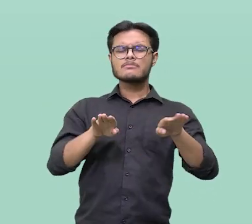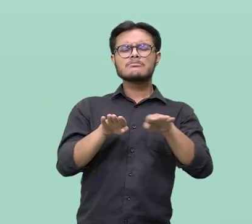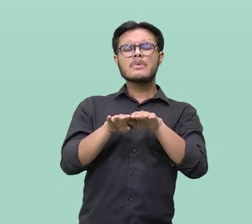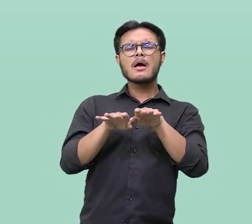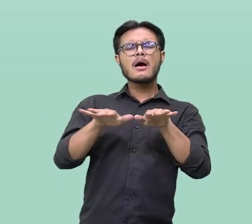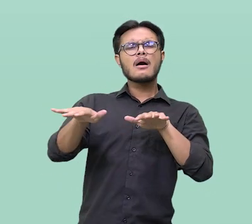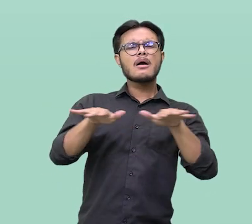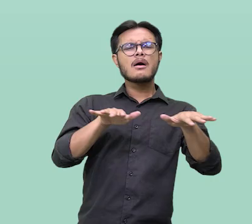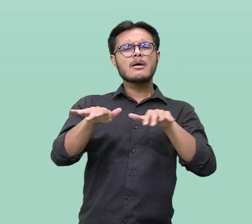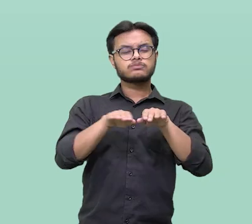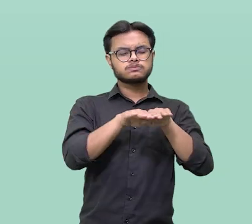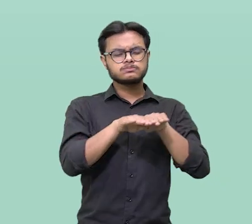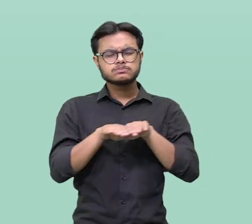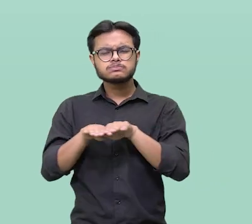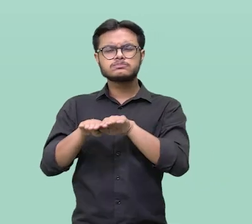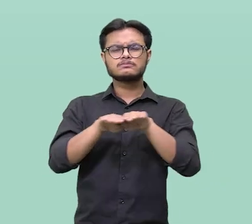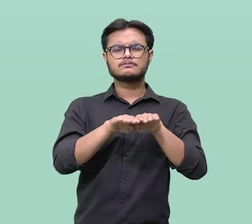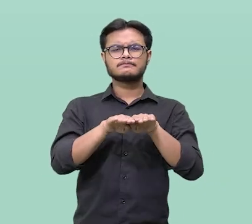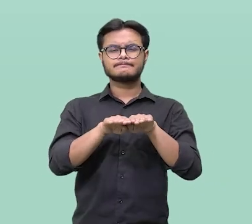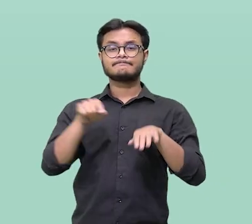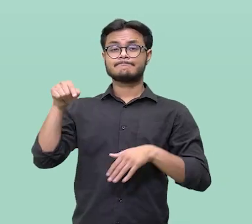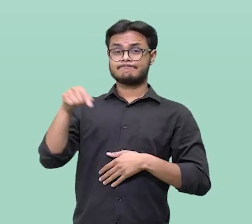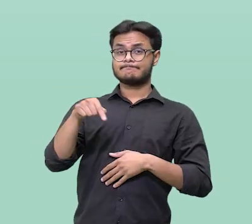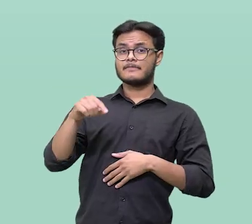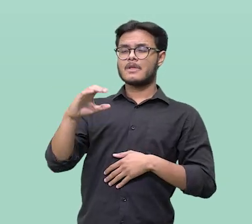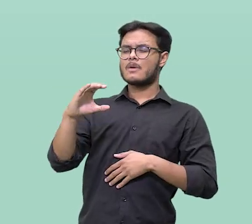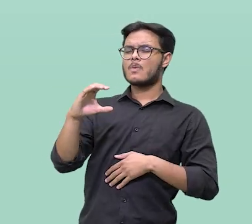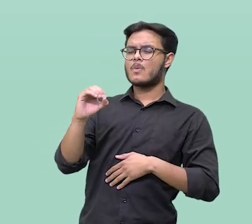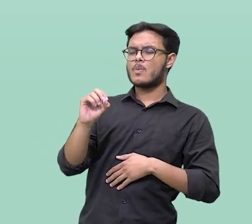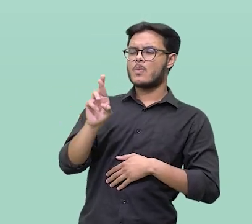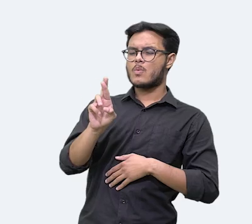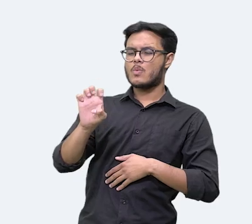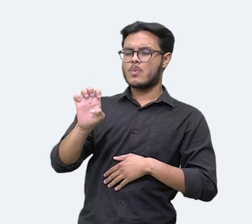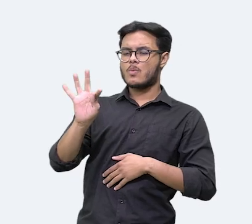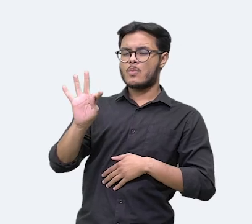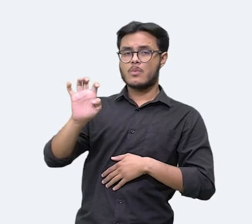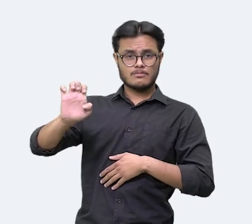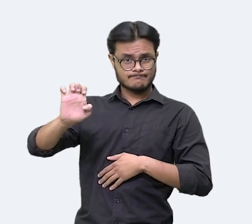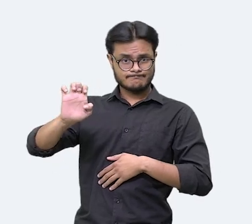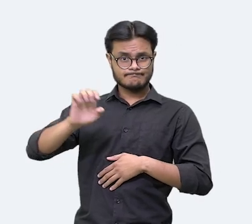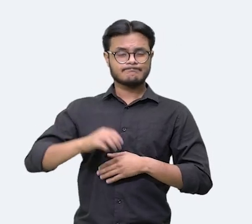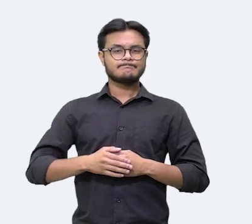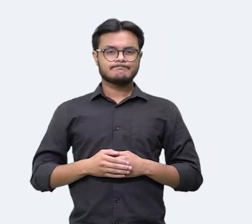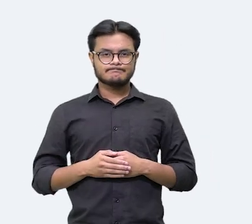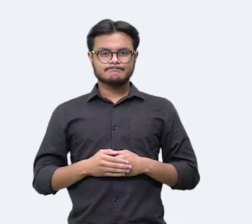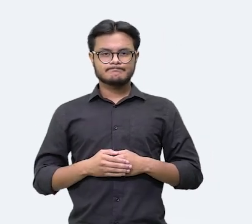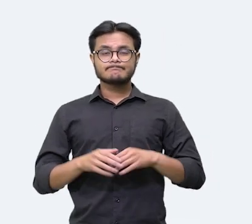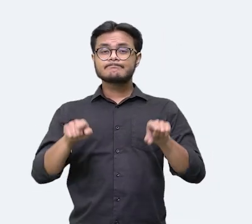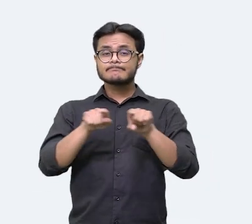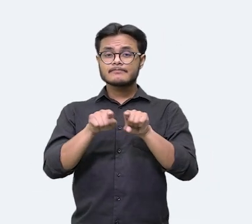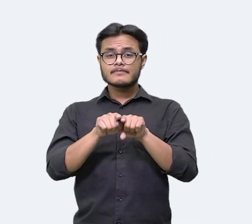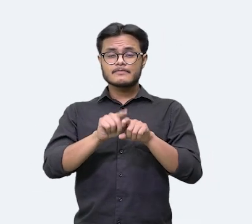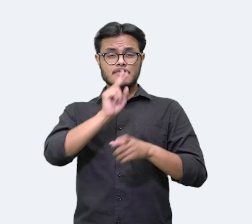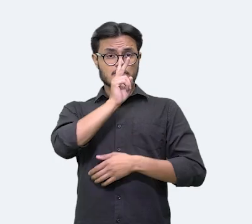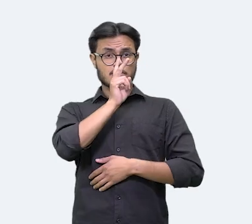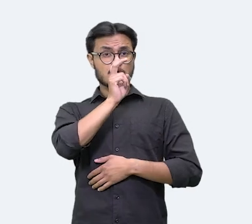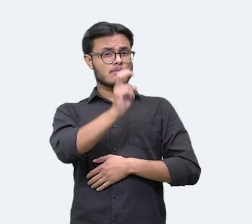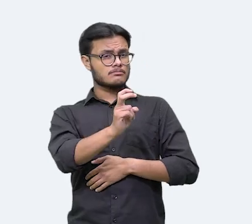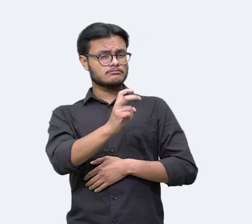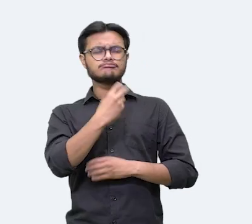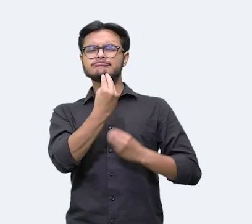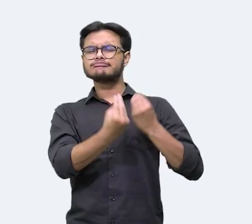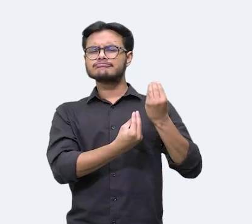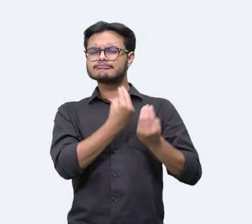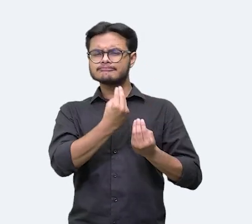forma ordenada dos portadores de carga é o que nós chamamos de corrente elétrica. Nós também definimos a intensidade de corrente